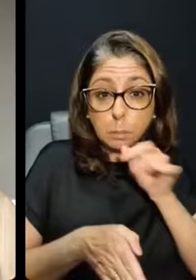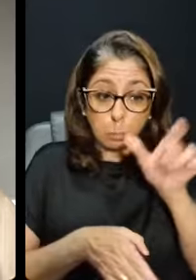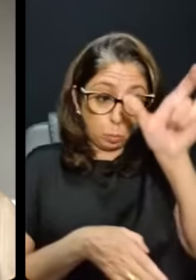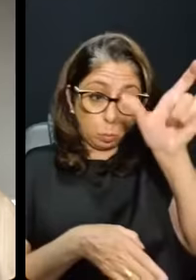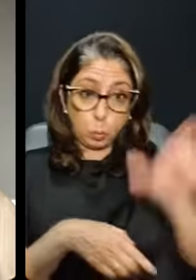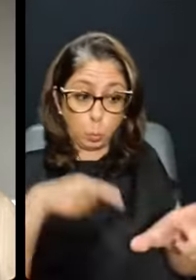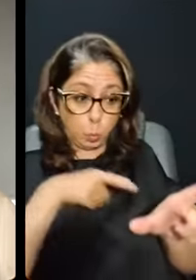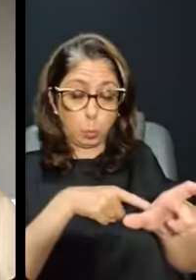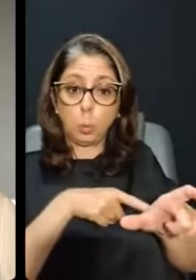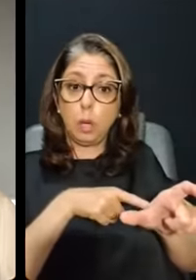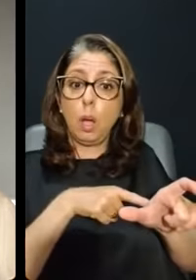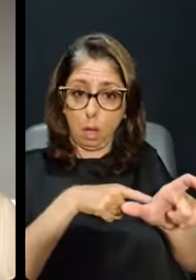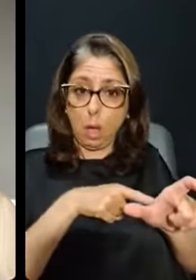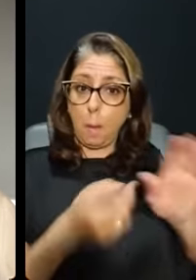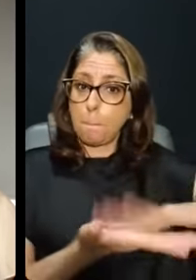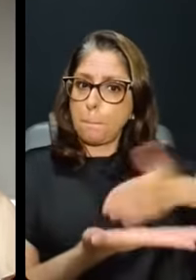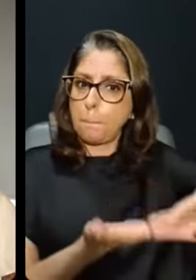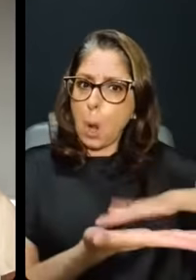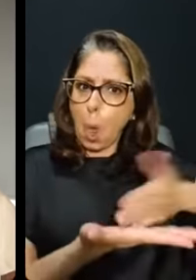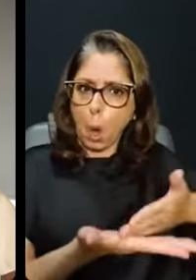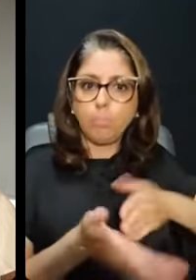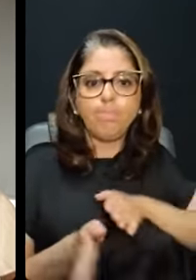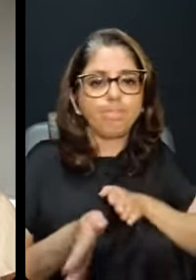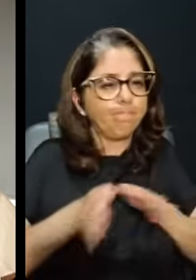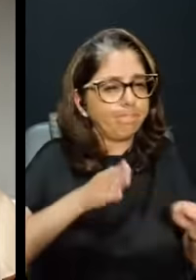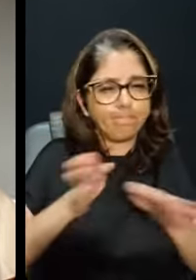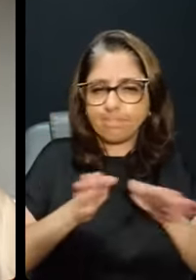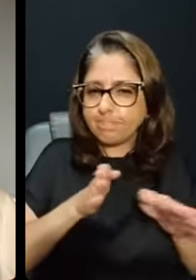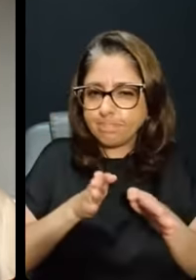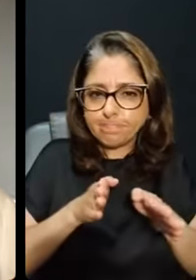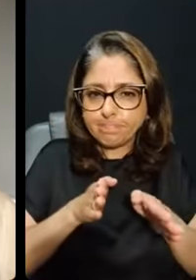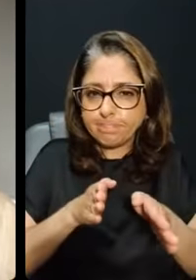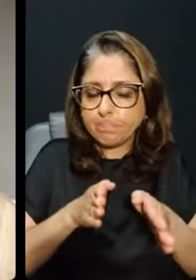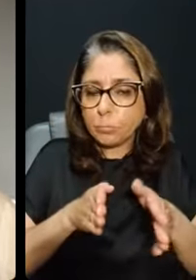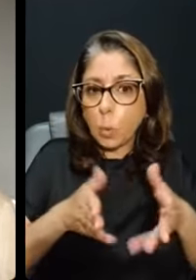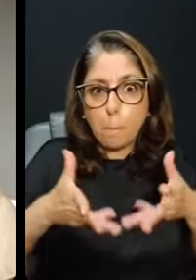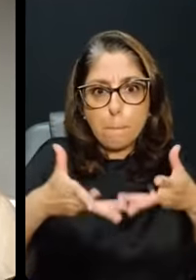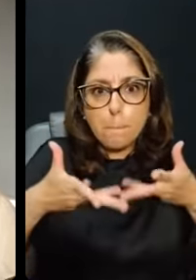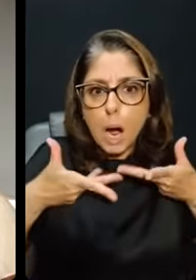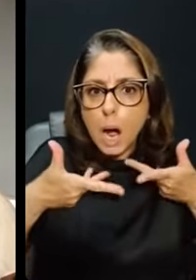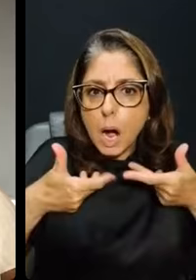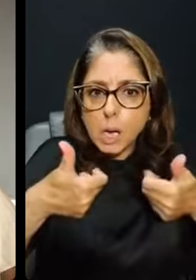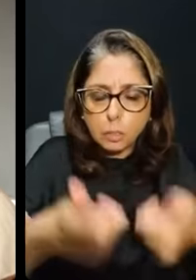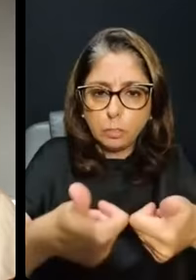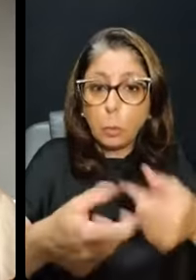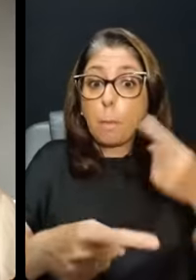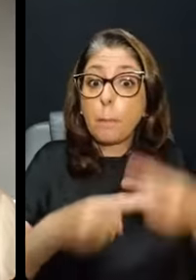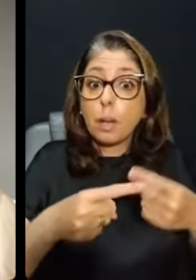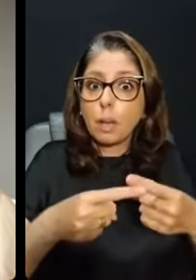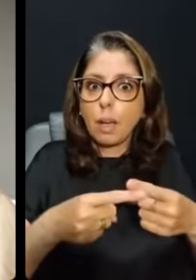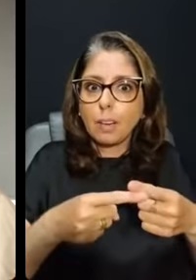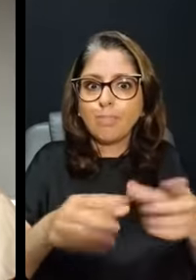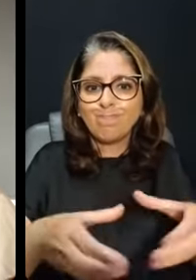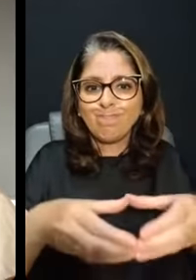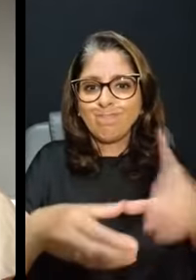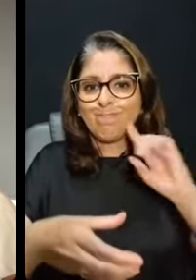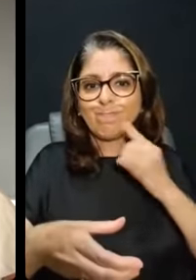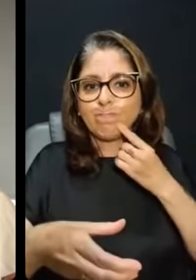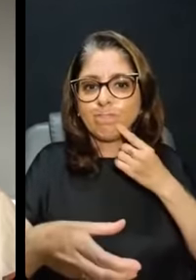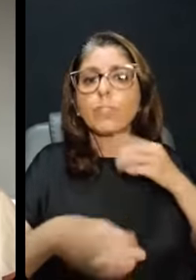fazendo essa troca com a gente, é um privilégio de poder oferecer esse